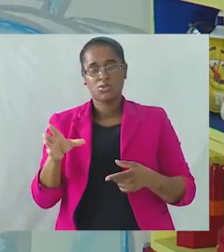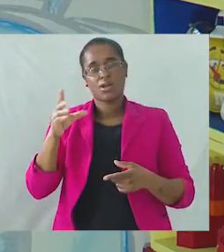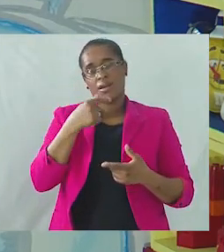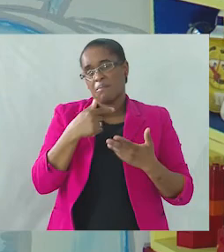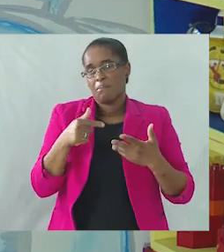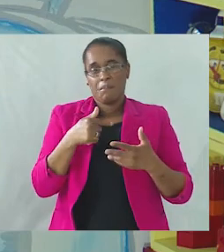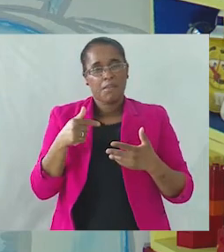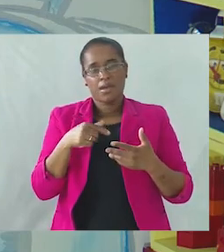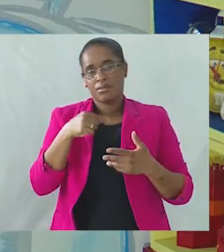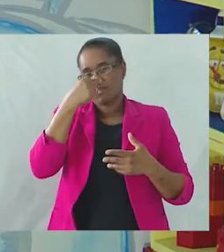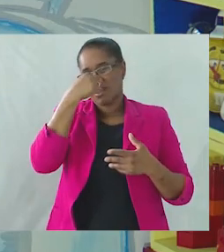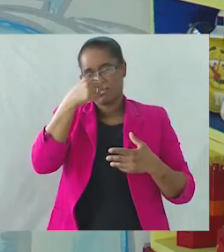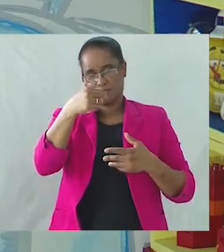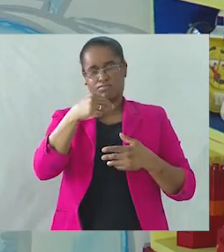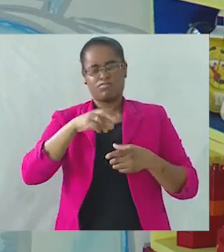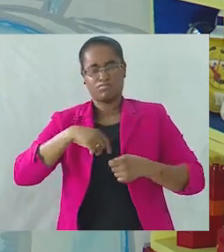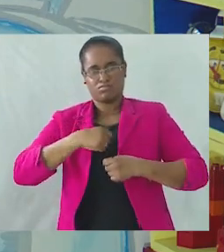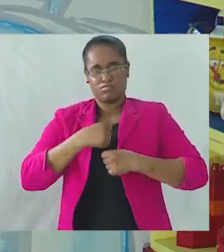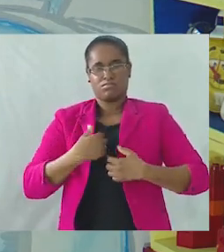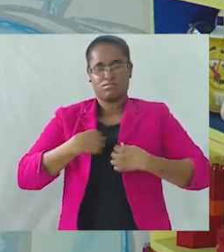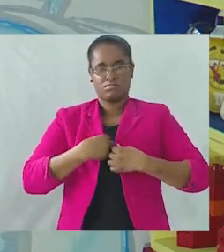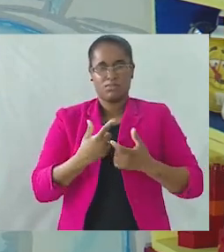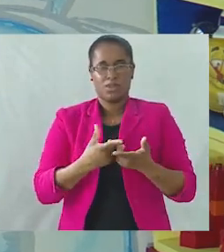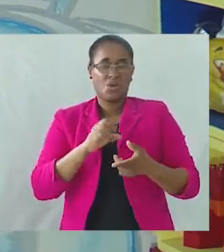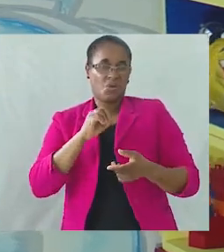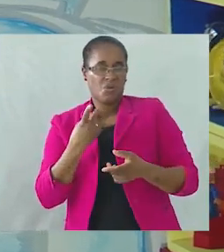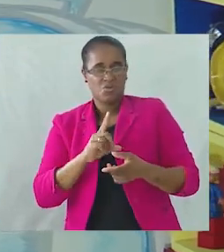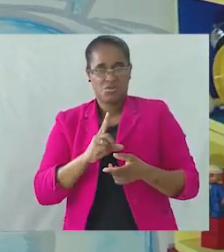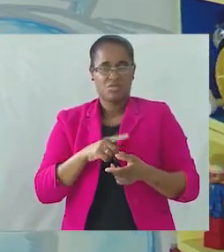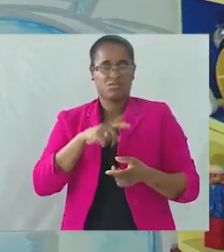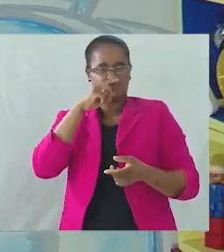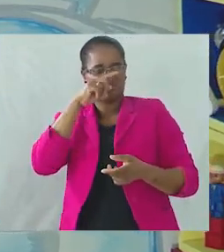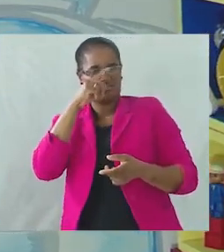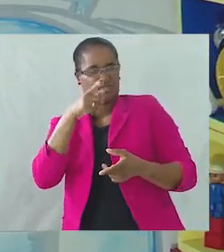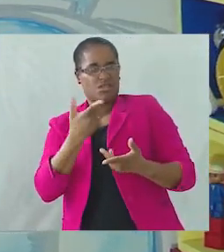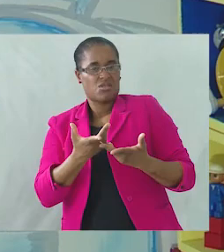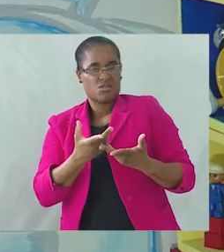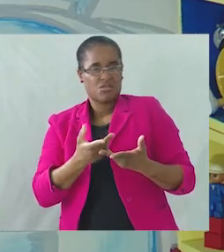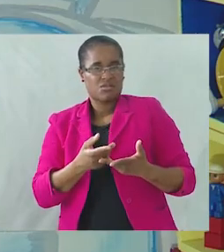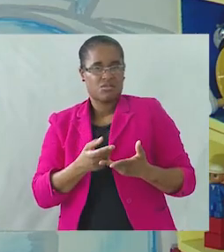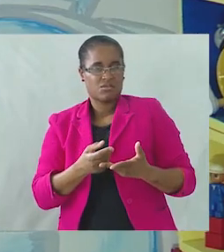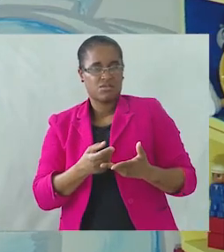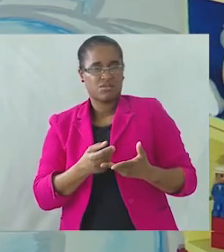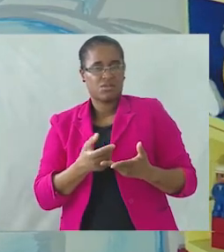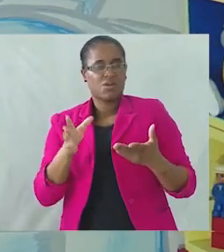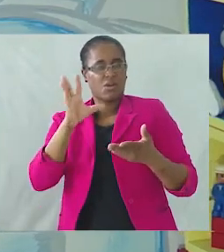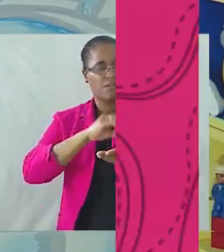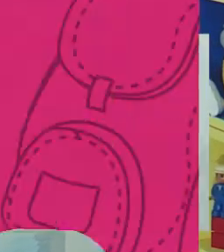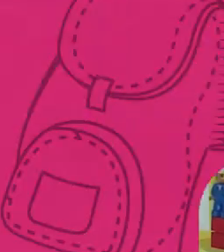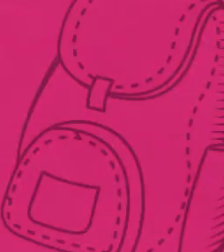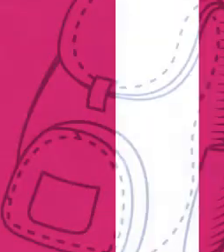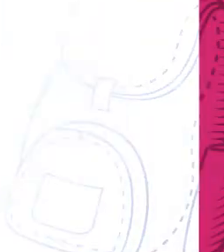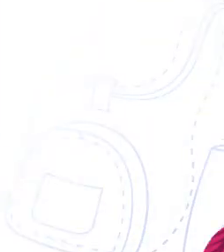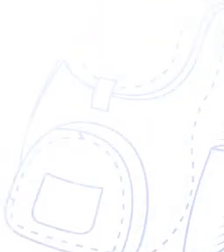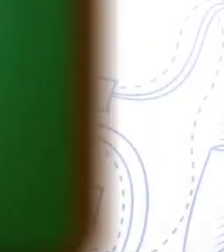menos nariz empinado ou não, ficou mais tranquilo, mais feliz. Portanto, muita coisa podem dizer.